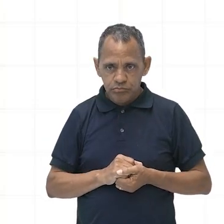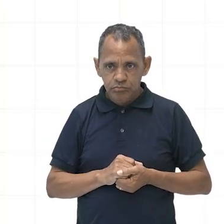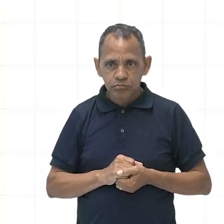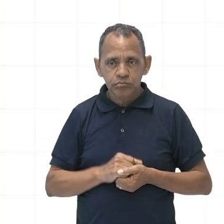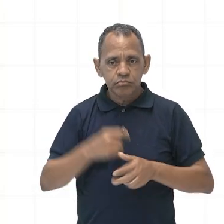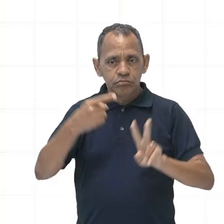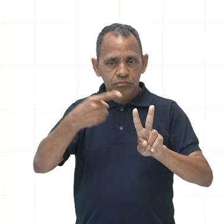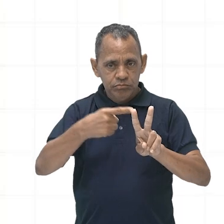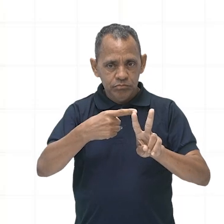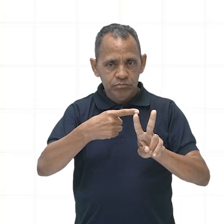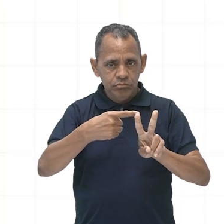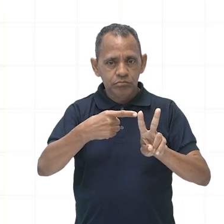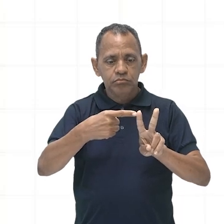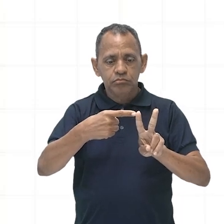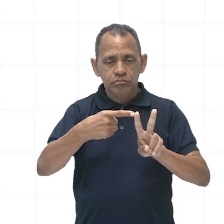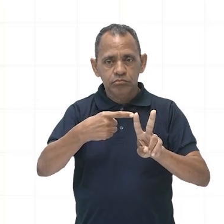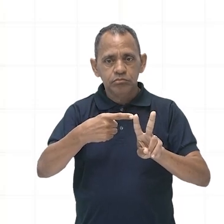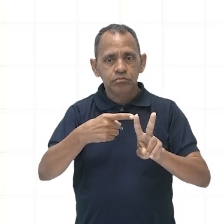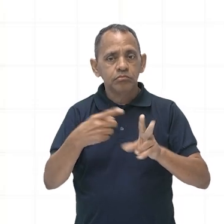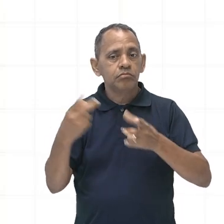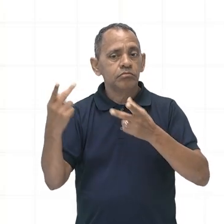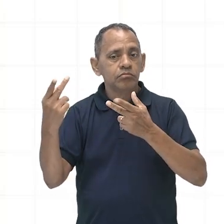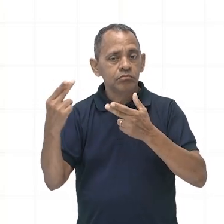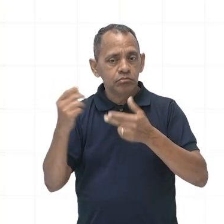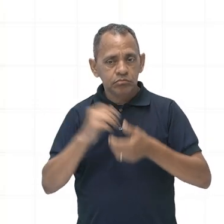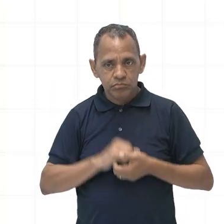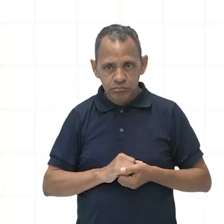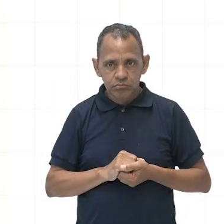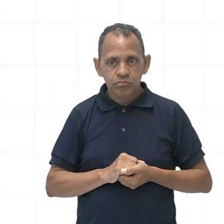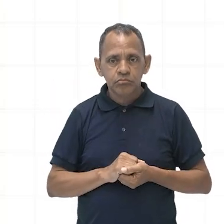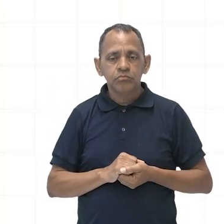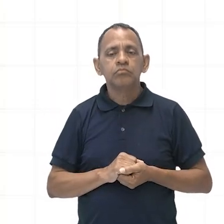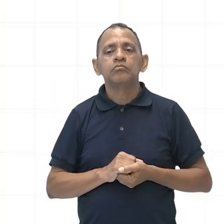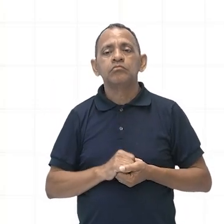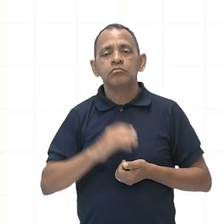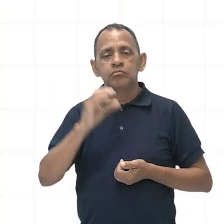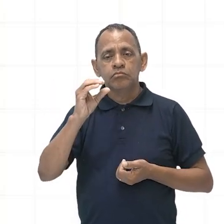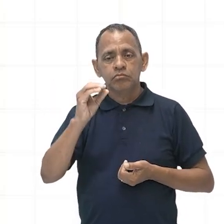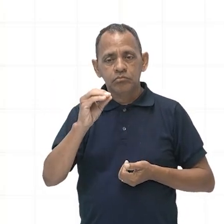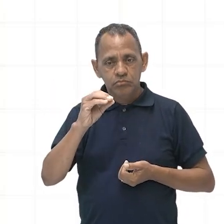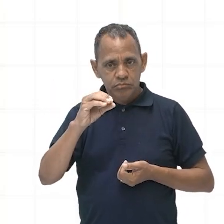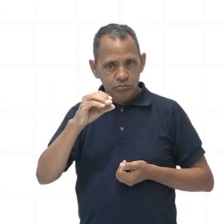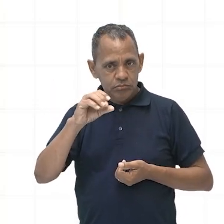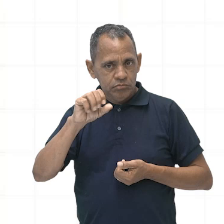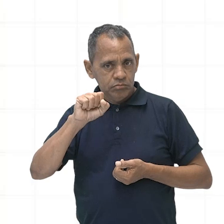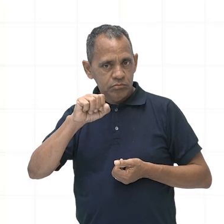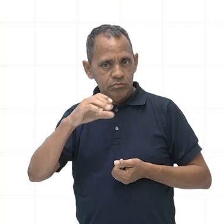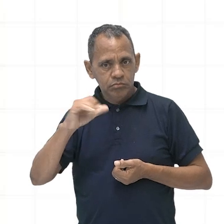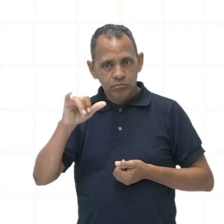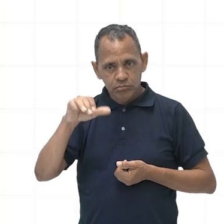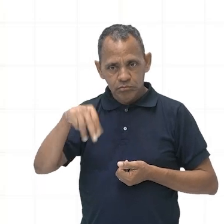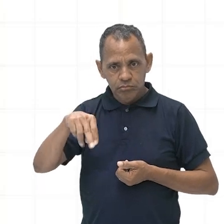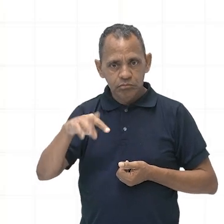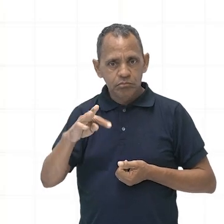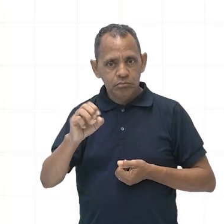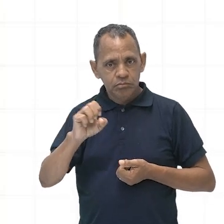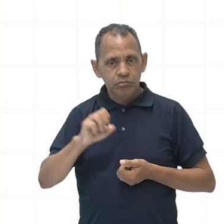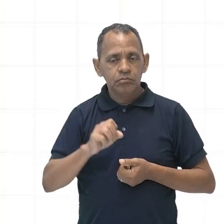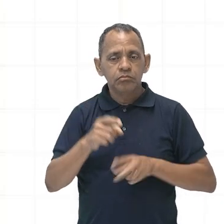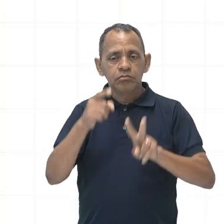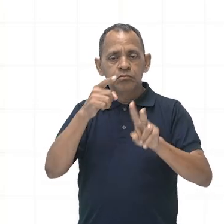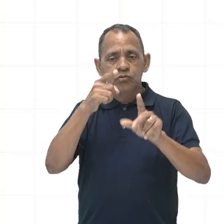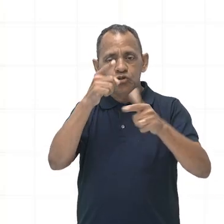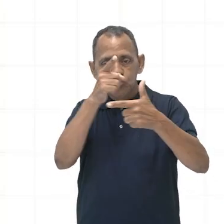de um quociente é igual ao quociente entre as raízes do dividendo e do divisor. De modo